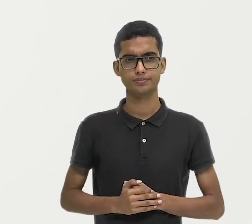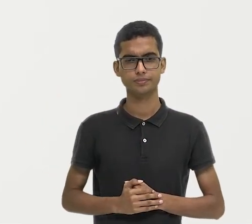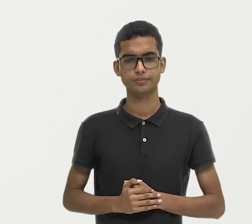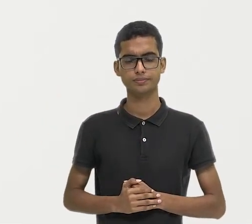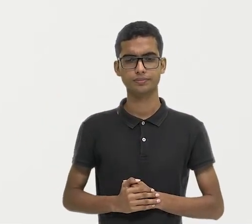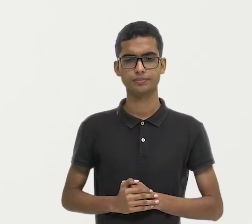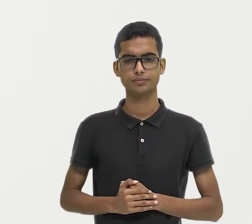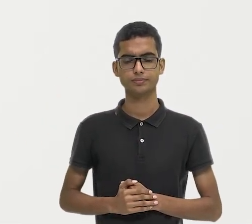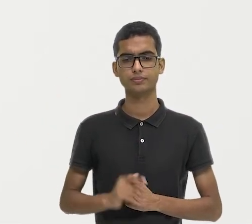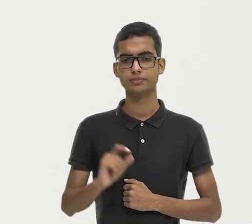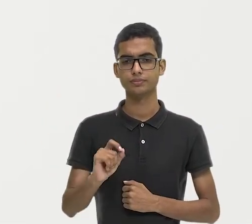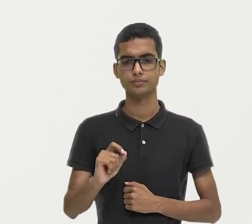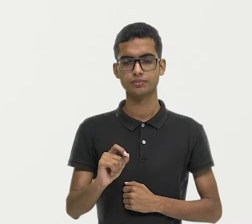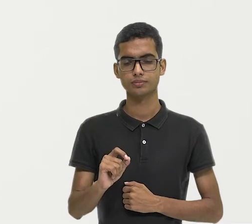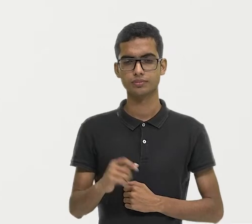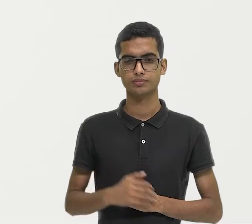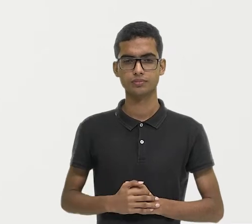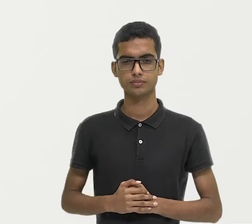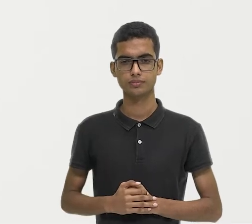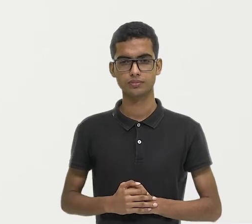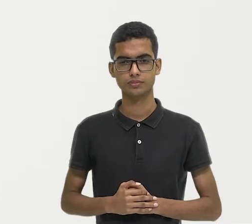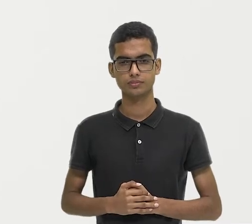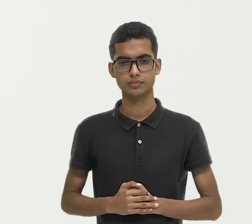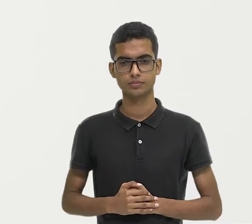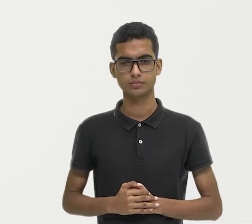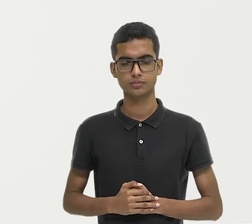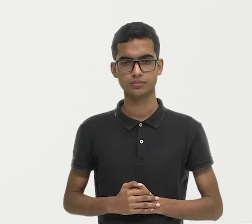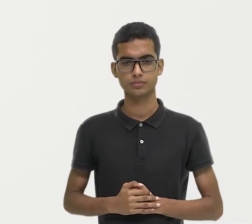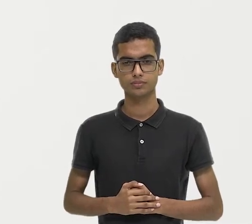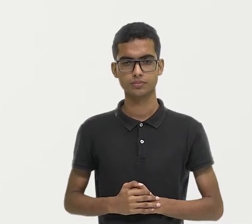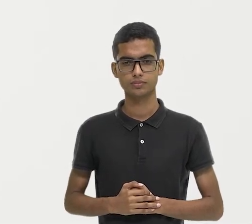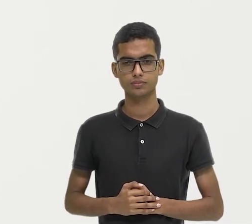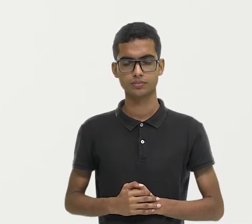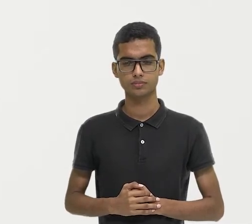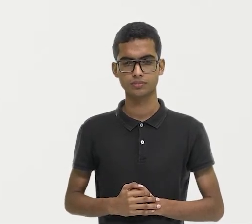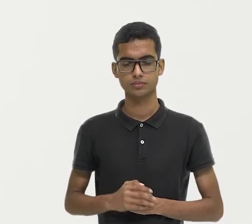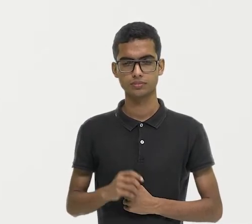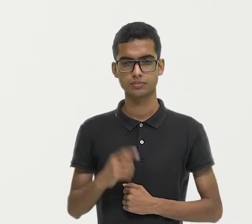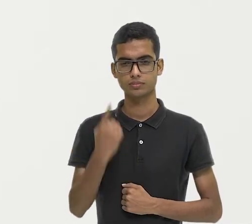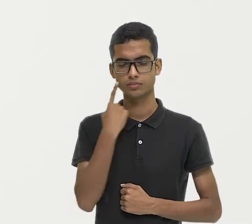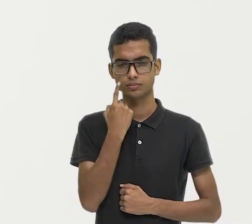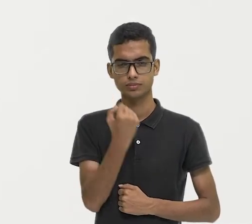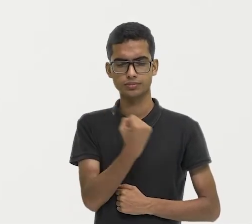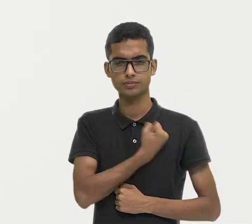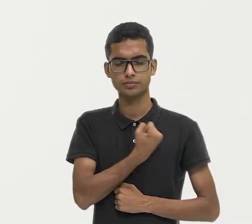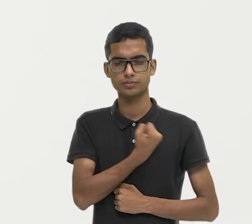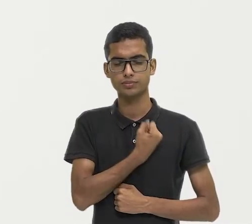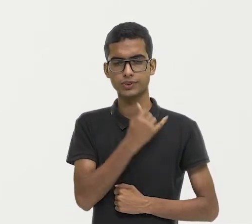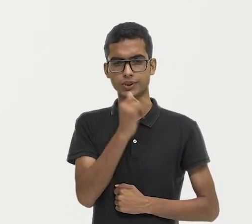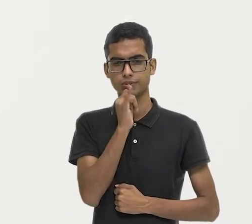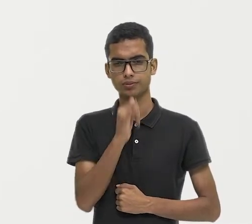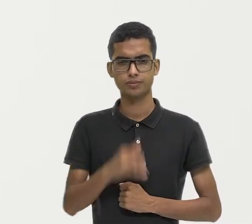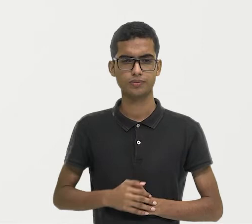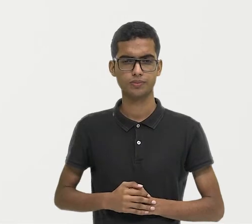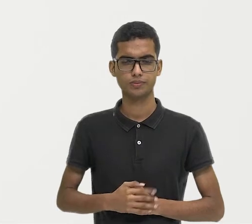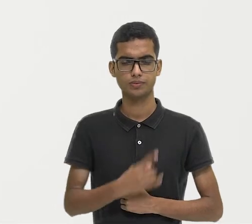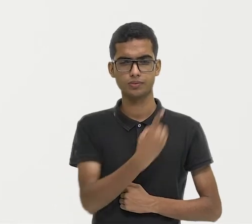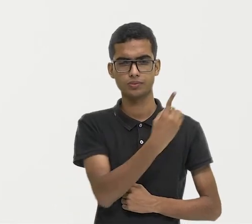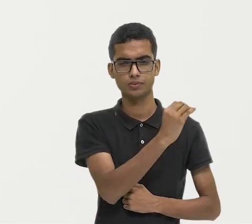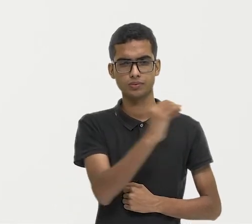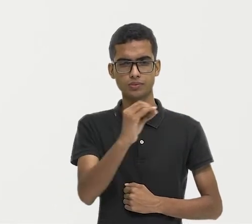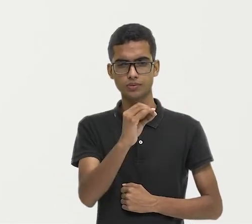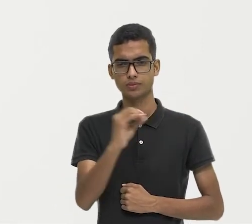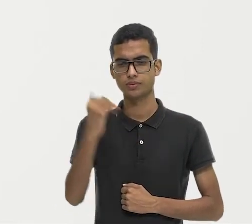e jamais façam isso, é cortar os zeros dos números que estão em diagonal. Aqui nesse exemplo, cortar